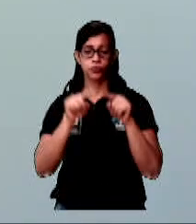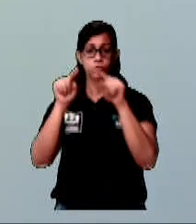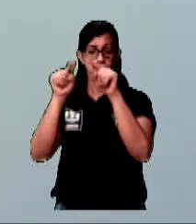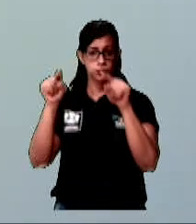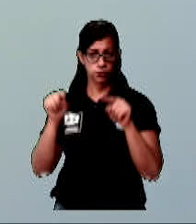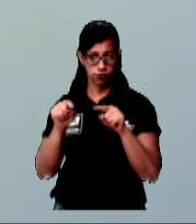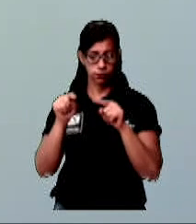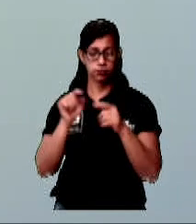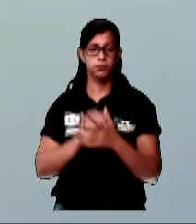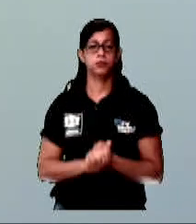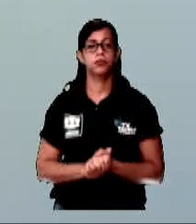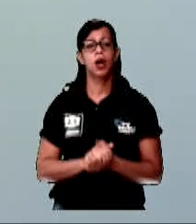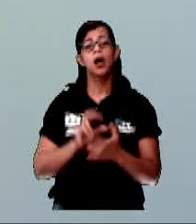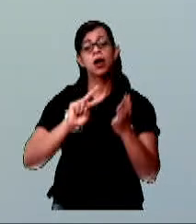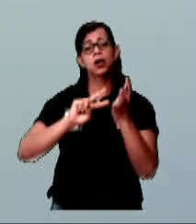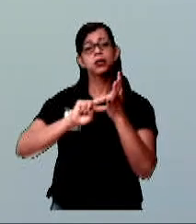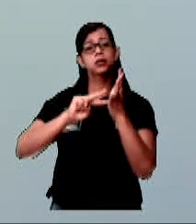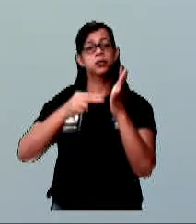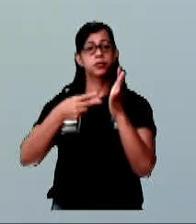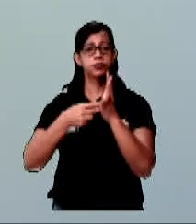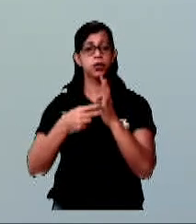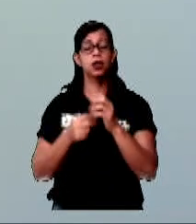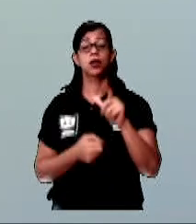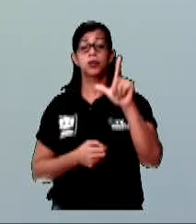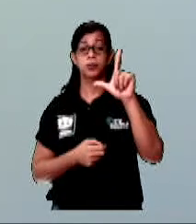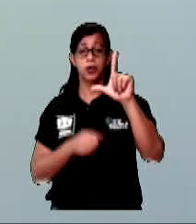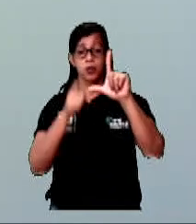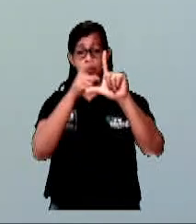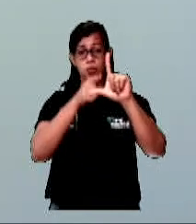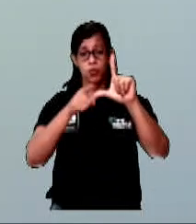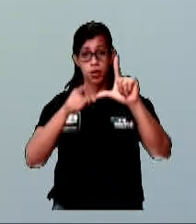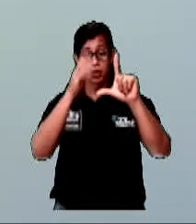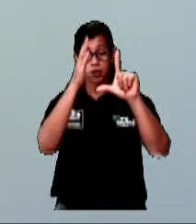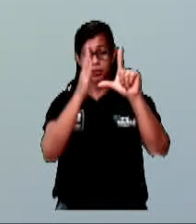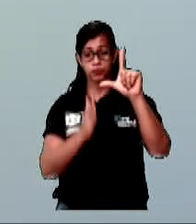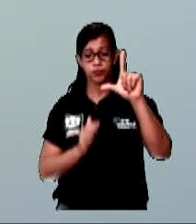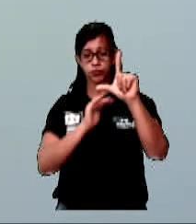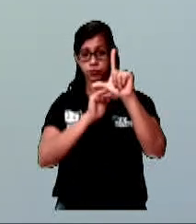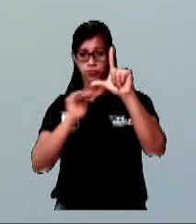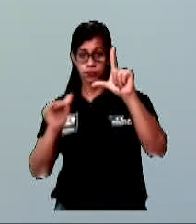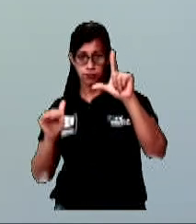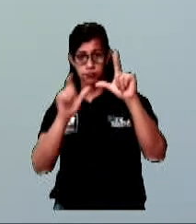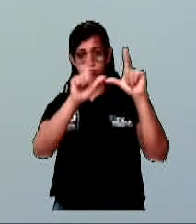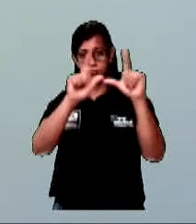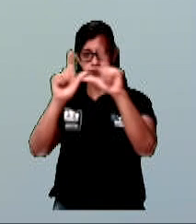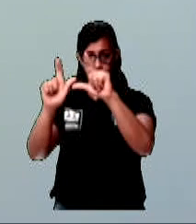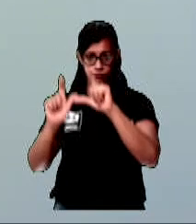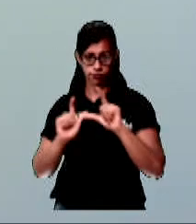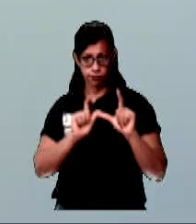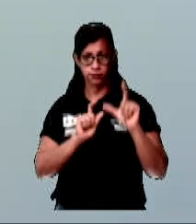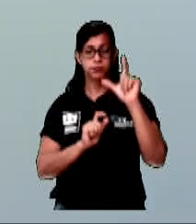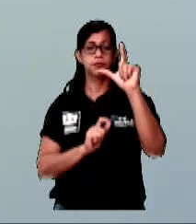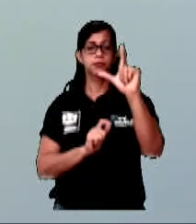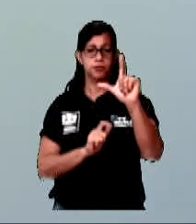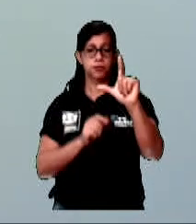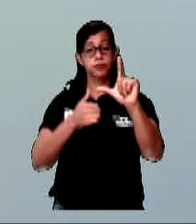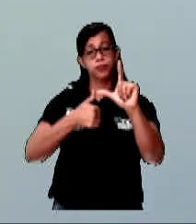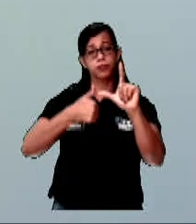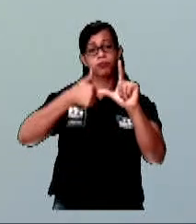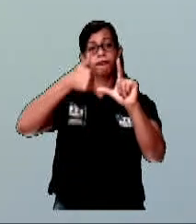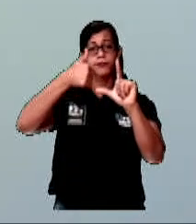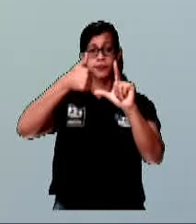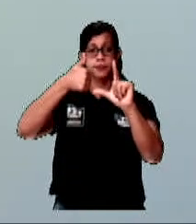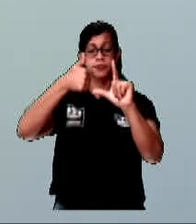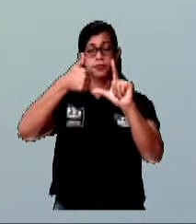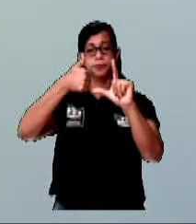significa? Significa dizer que nesse primeiro quadrante aqui, ó, os dois números, X e Y, vão ser números positivos, porque